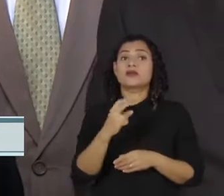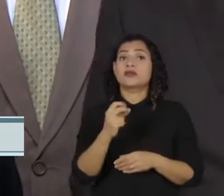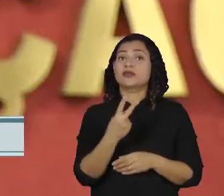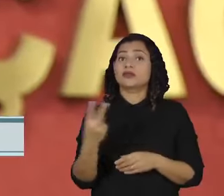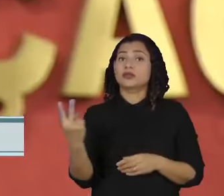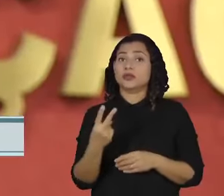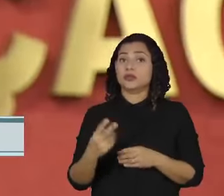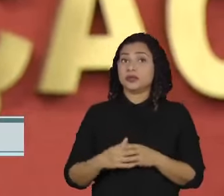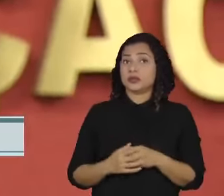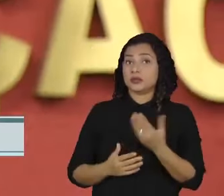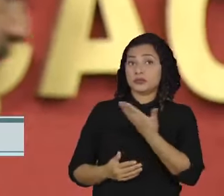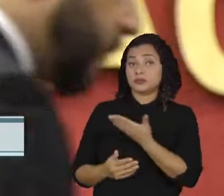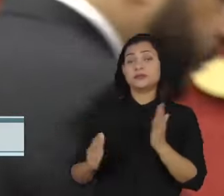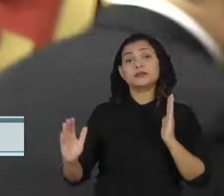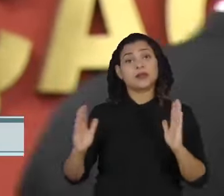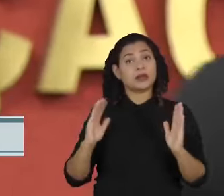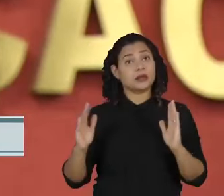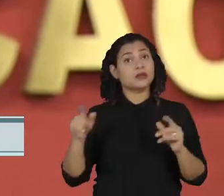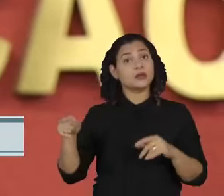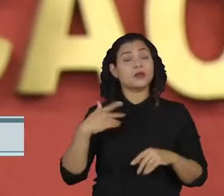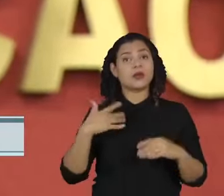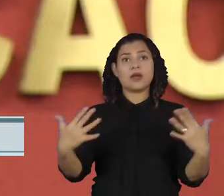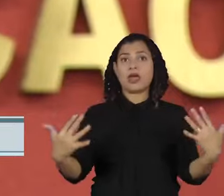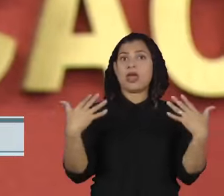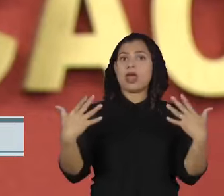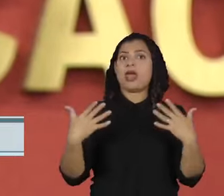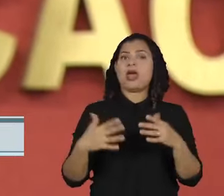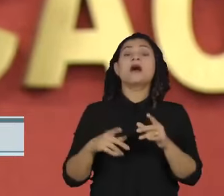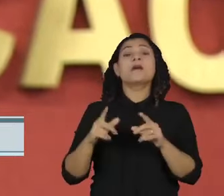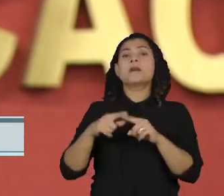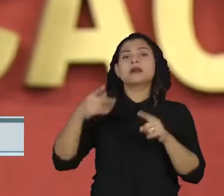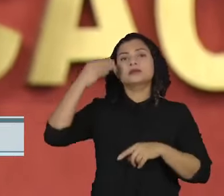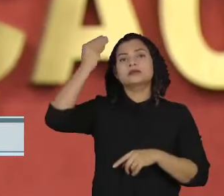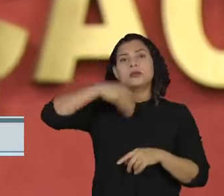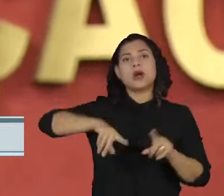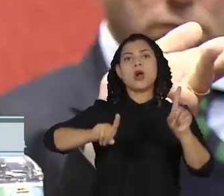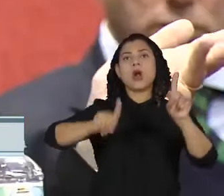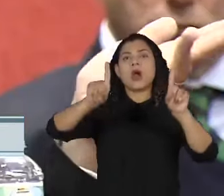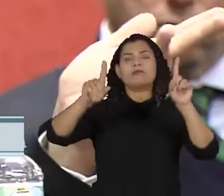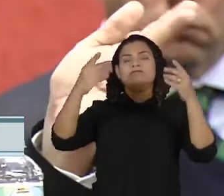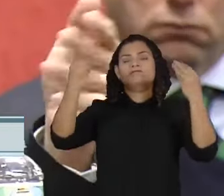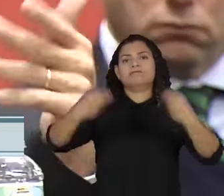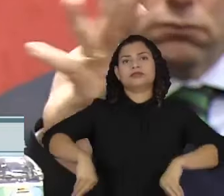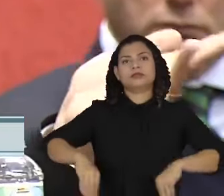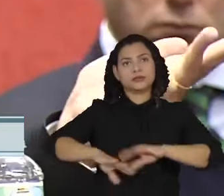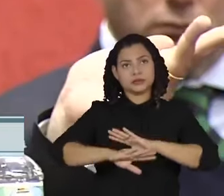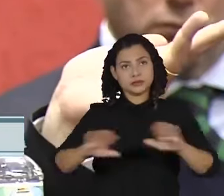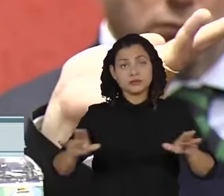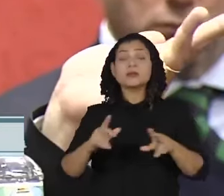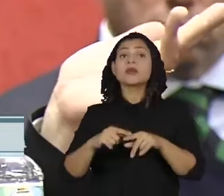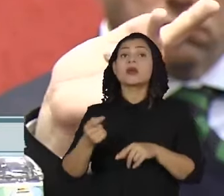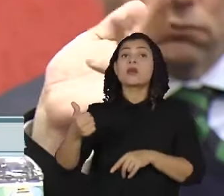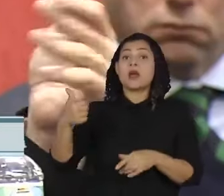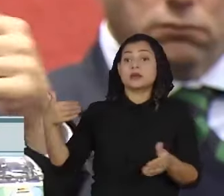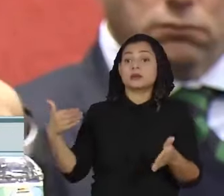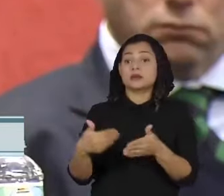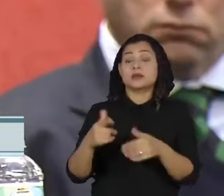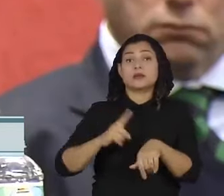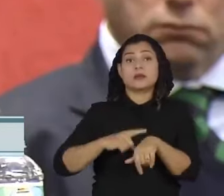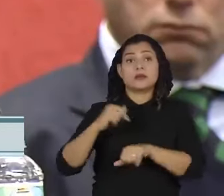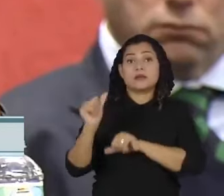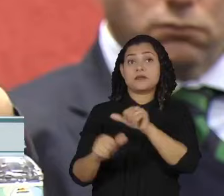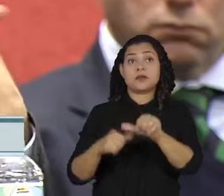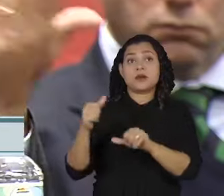2022 na ocasião ele cresceu nas pesquisas e desistiu da disputa já as vésperas do fim do prazo de mudança